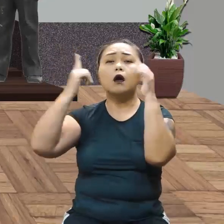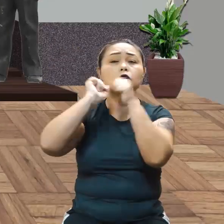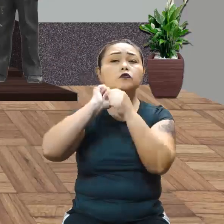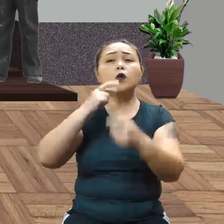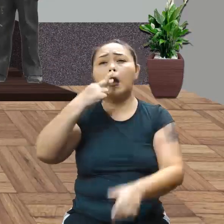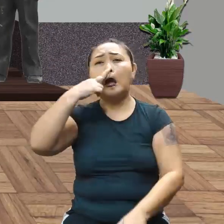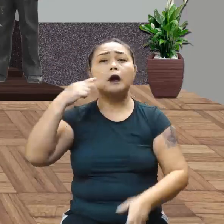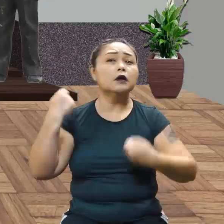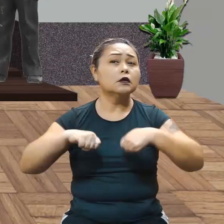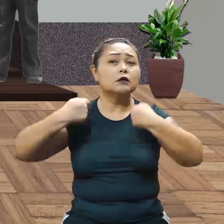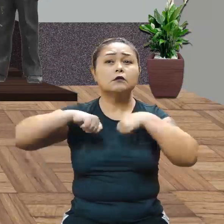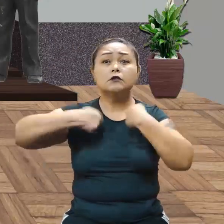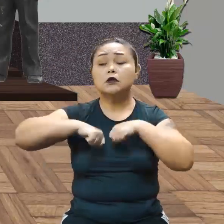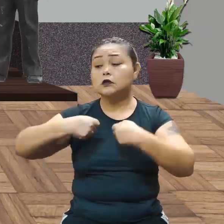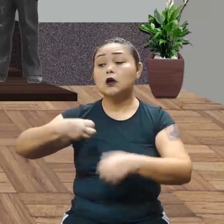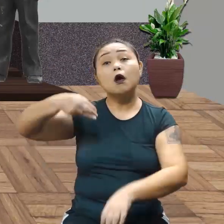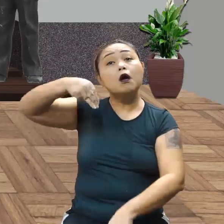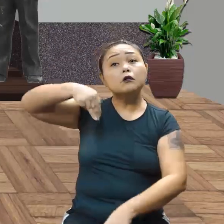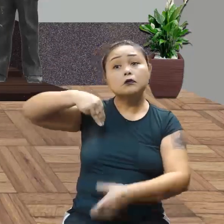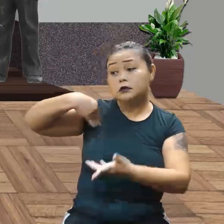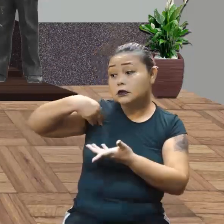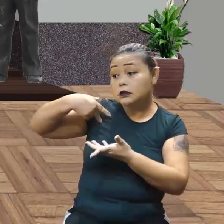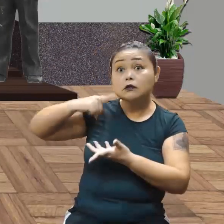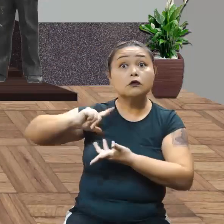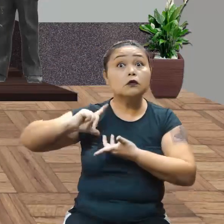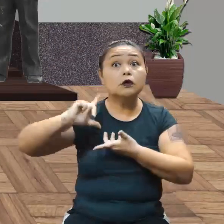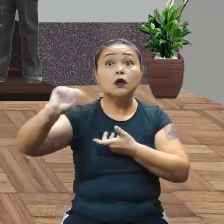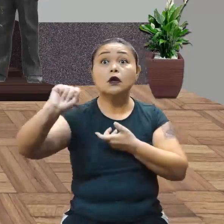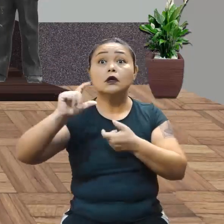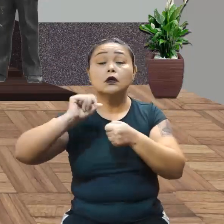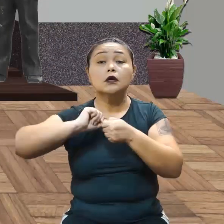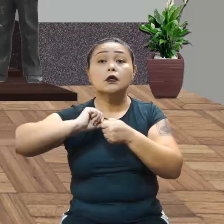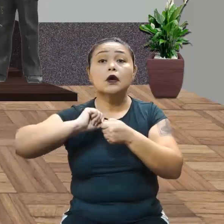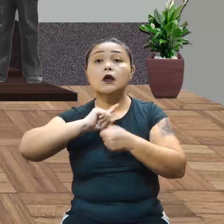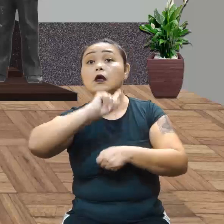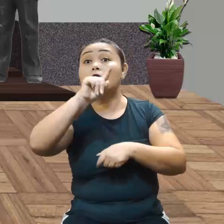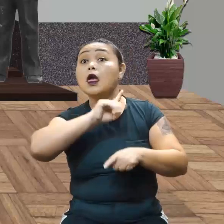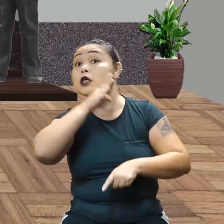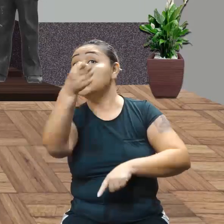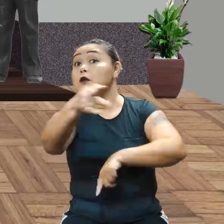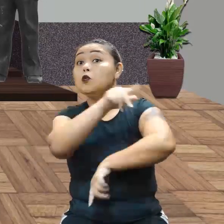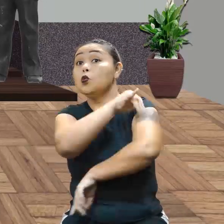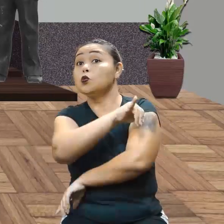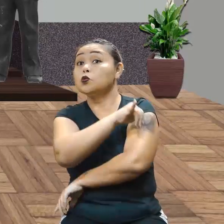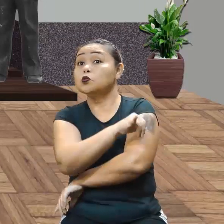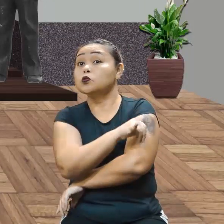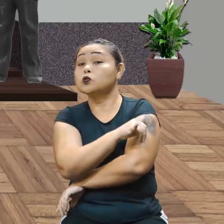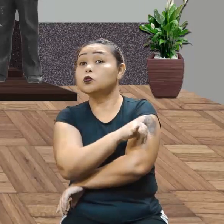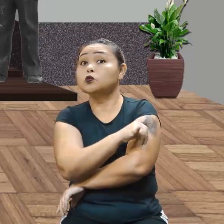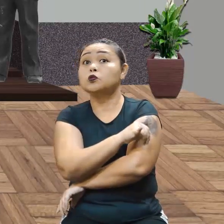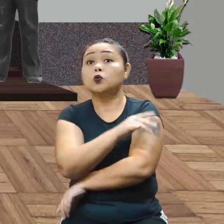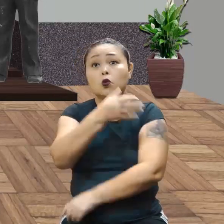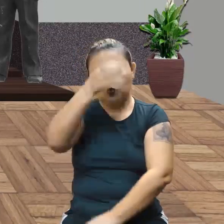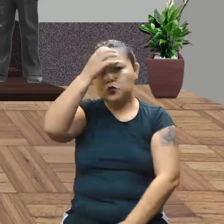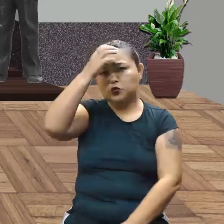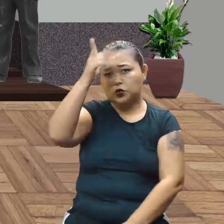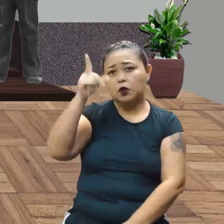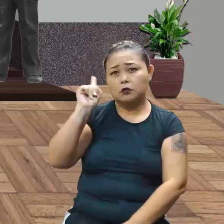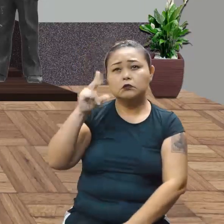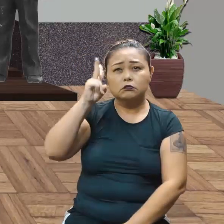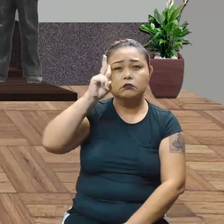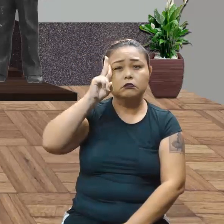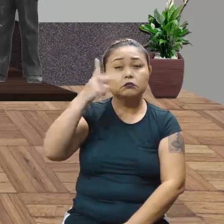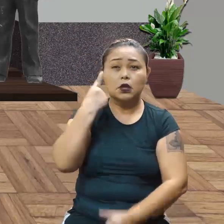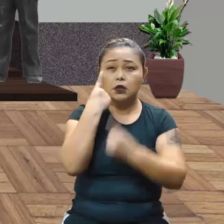sonho. Eu preciso sair aqui do Mato Grosso, eu preciso ir para o Rio de Janeiro. O seu tio, que nós vamos ver essa